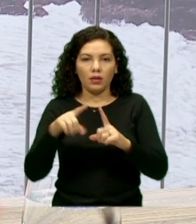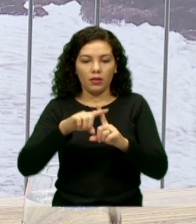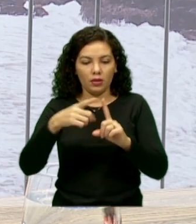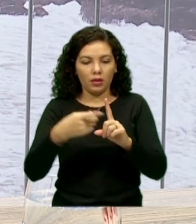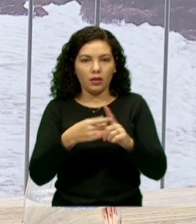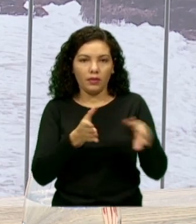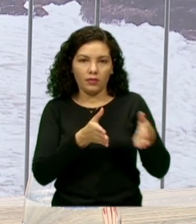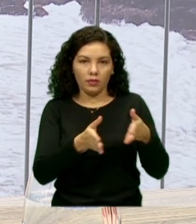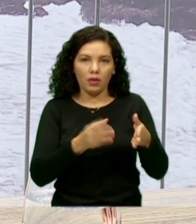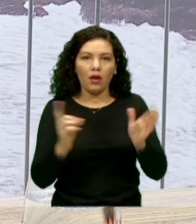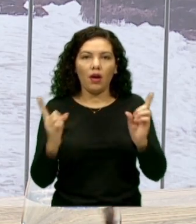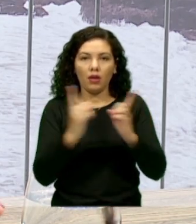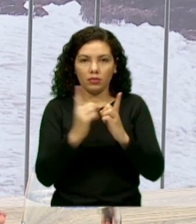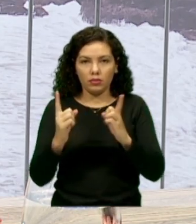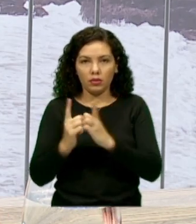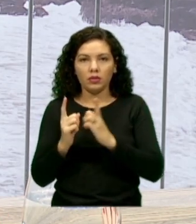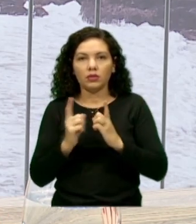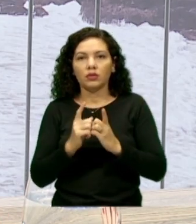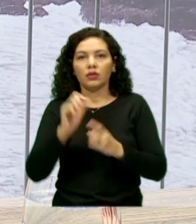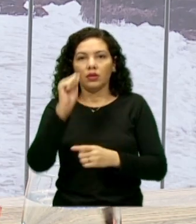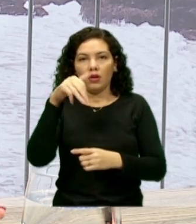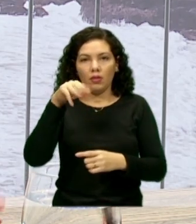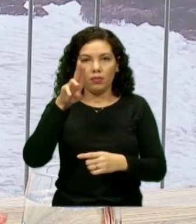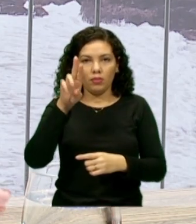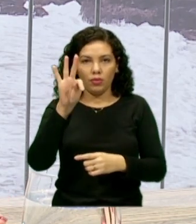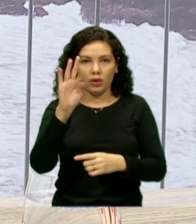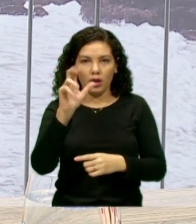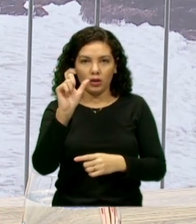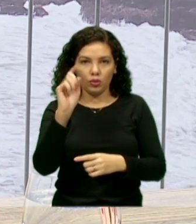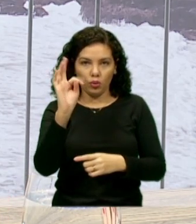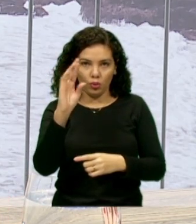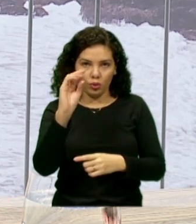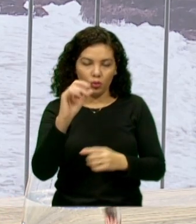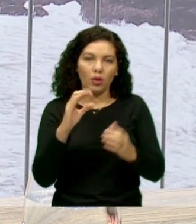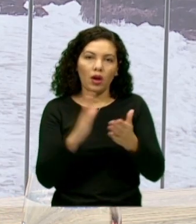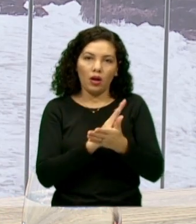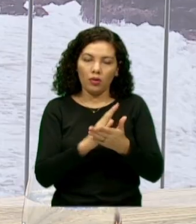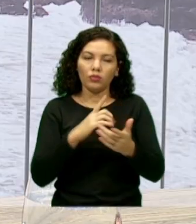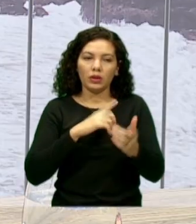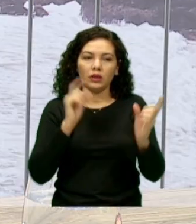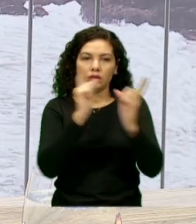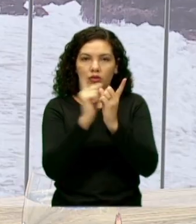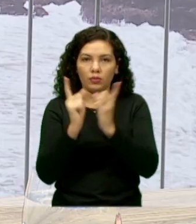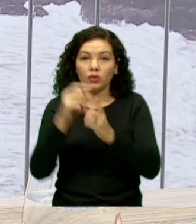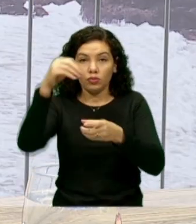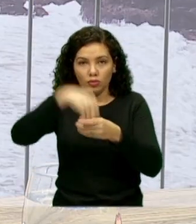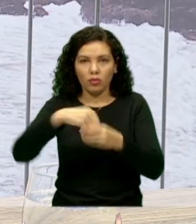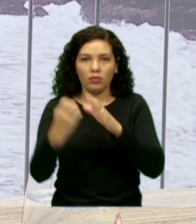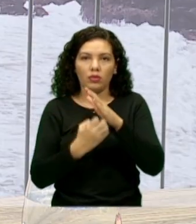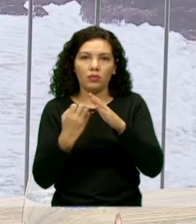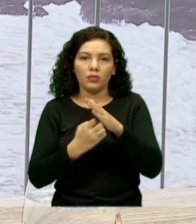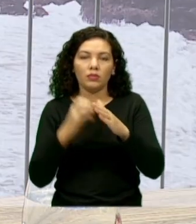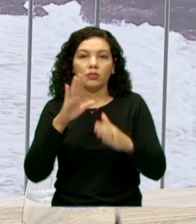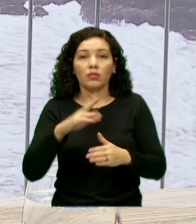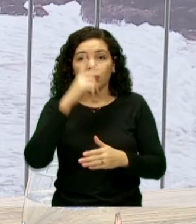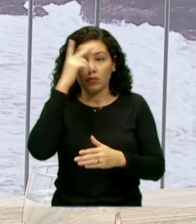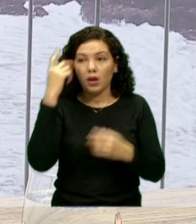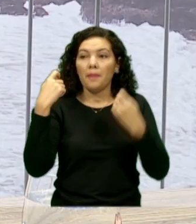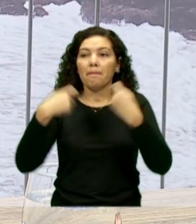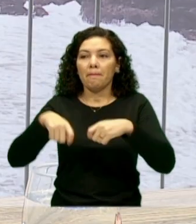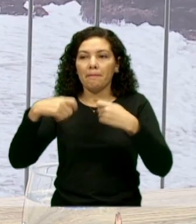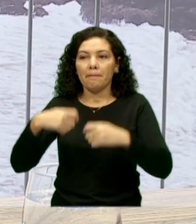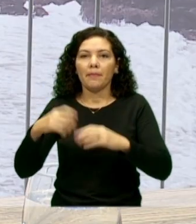alguns atendimentos dentro do ambulatório da empresa. Mas quando o empregado precisa sair